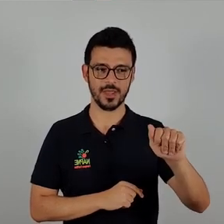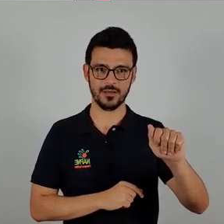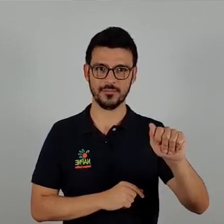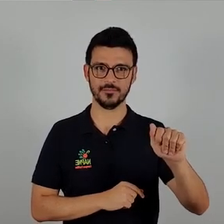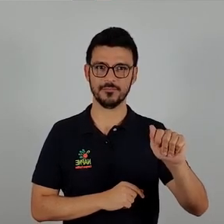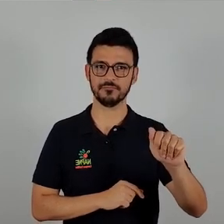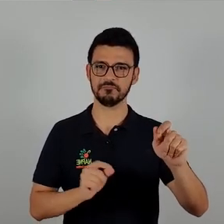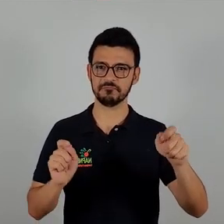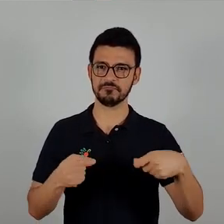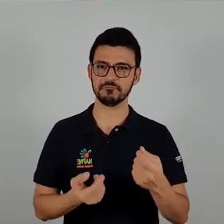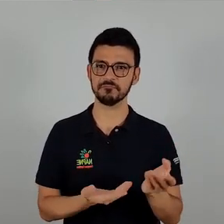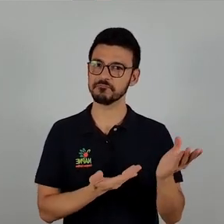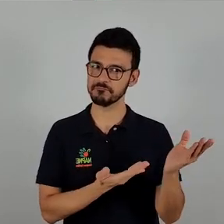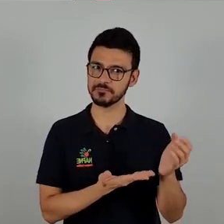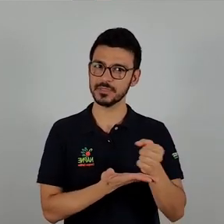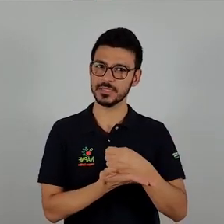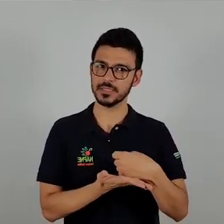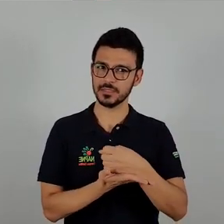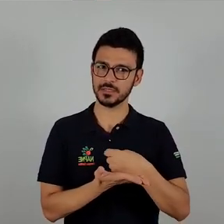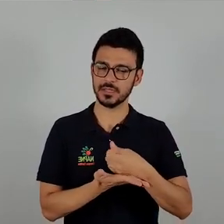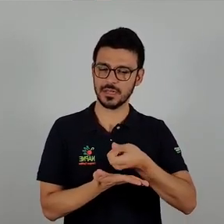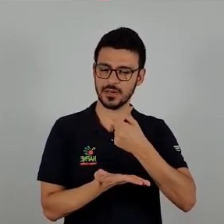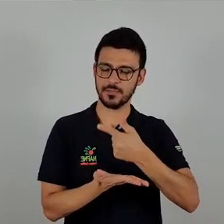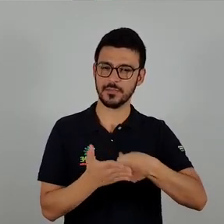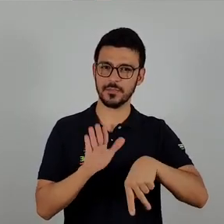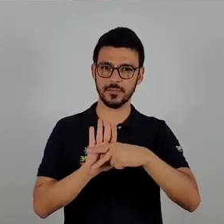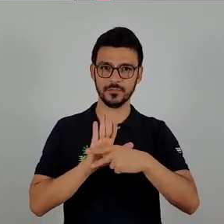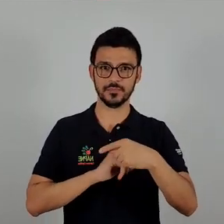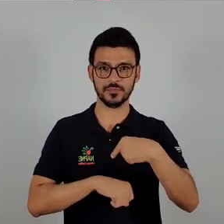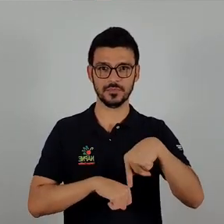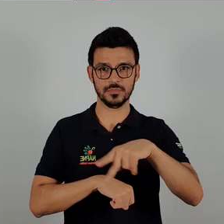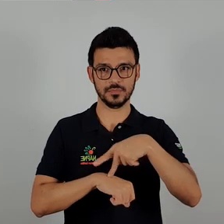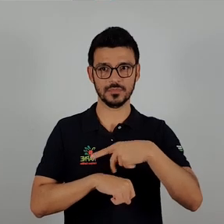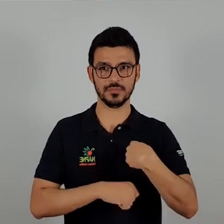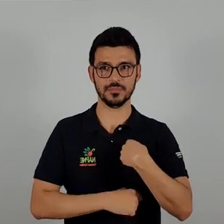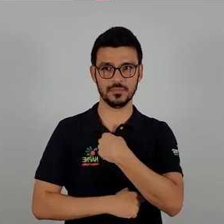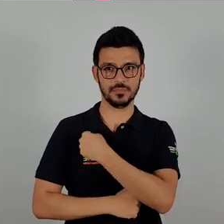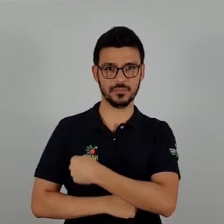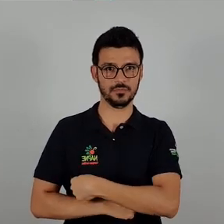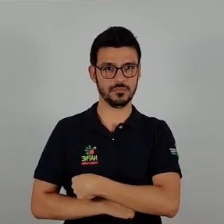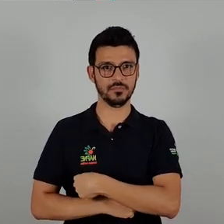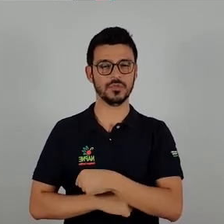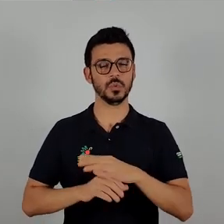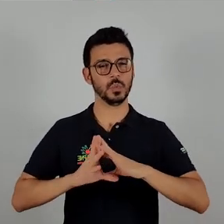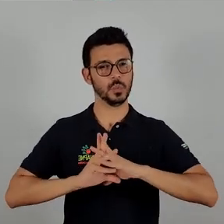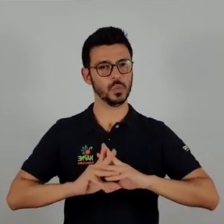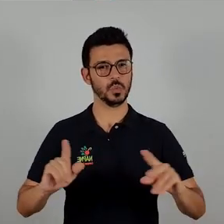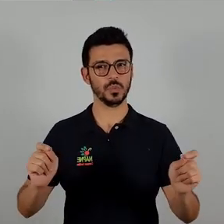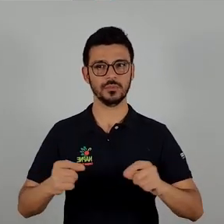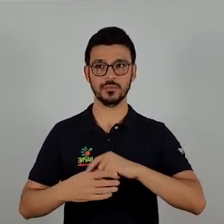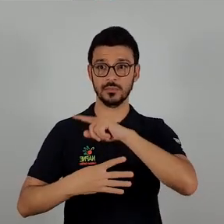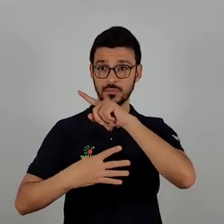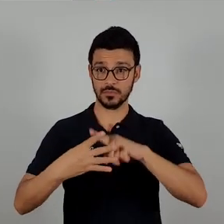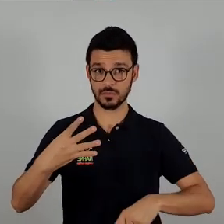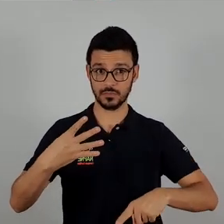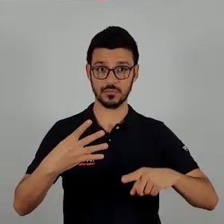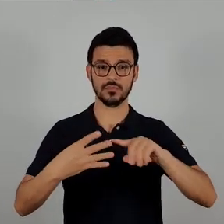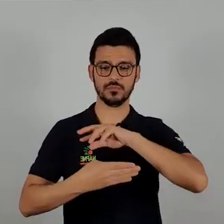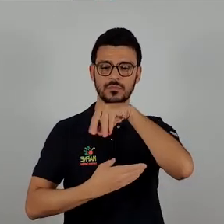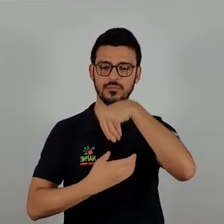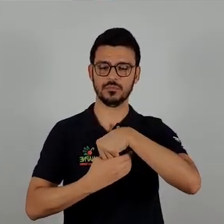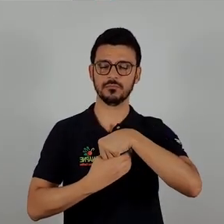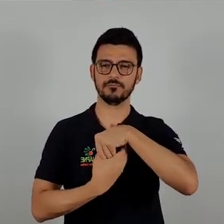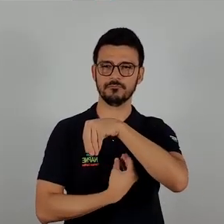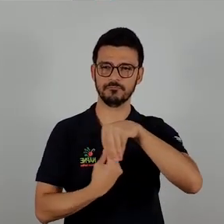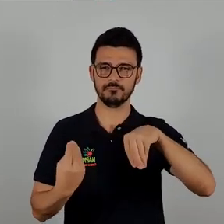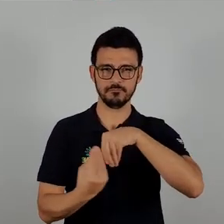4 só. Que a gente consegue dar uma boa evolução na cura da asma. Cura. Não é melhorar com bombinha, não. Cura. Deixa de